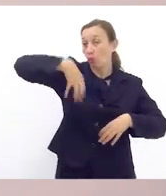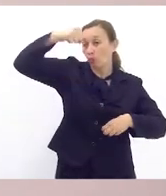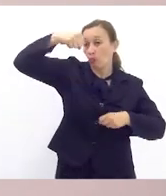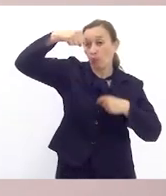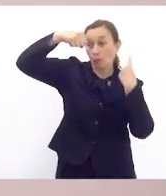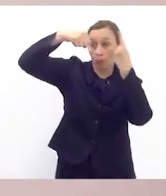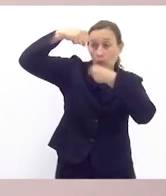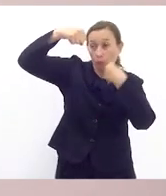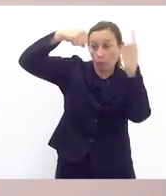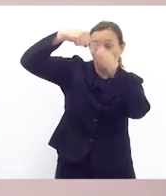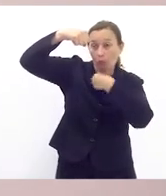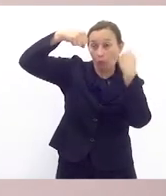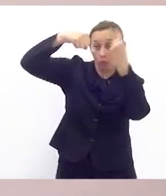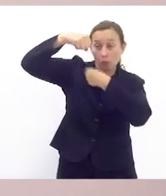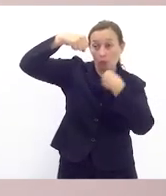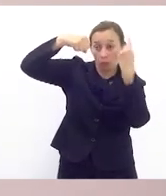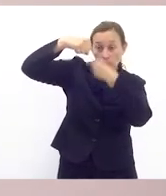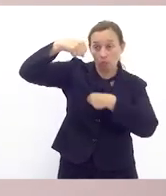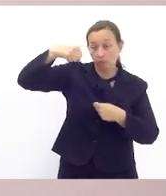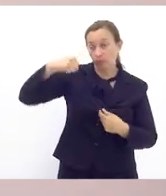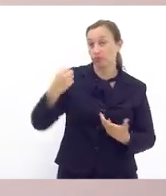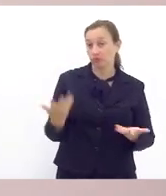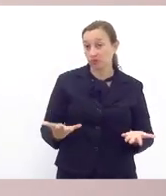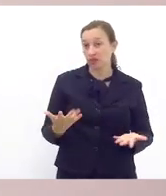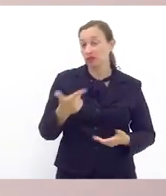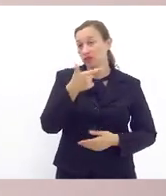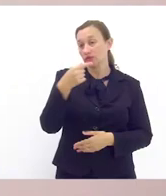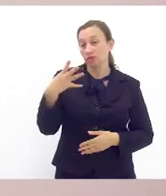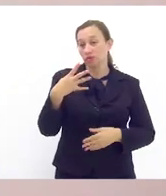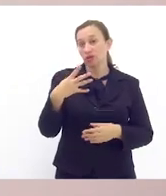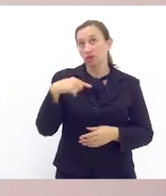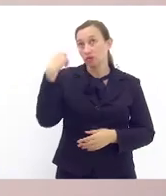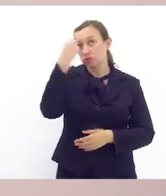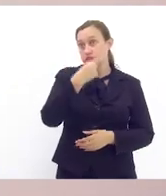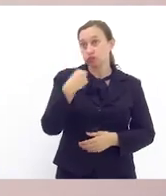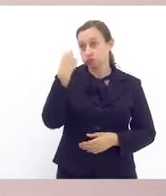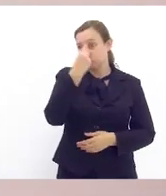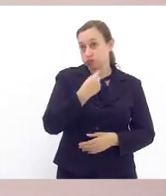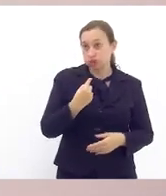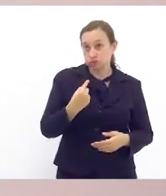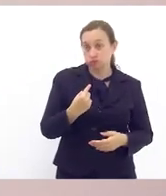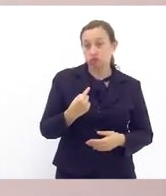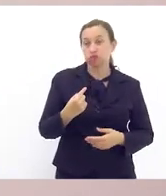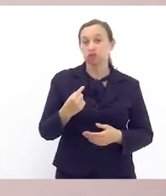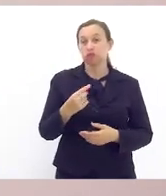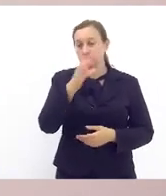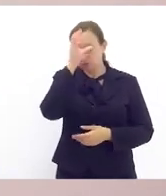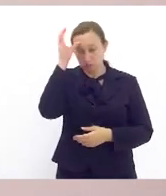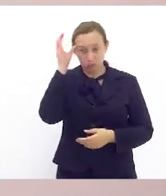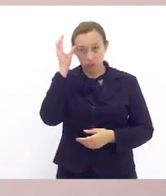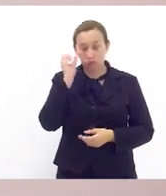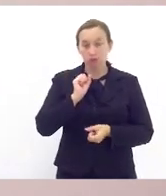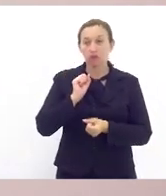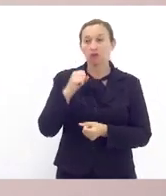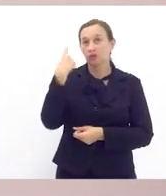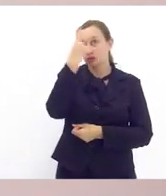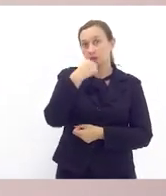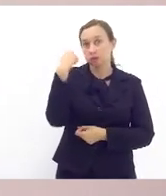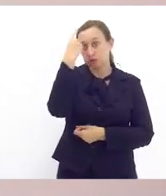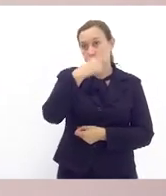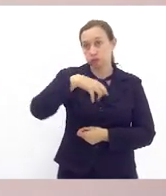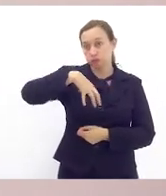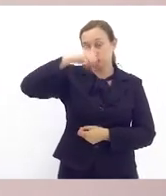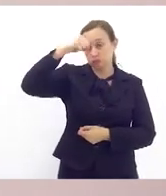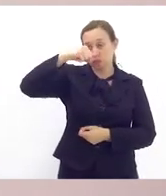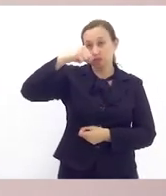a resposta é sempre que temos um prazo de 24 horas enfim e o consumidor fica bastante tempo que também é